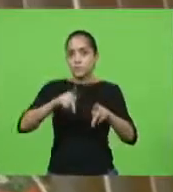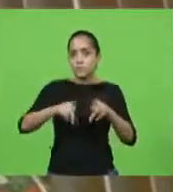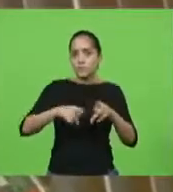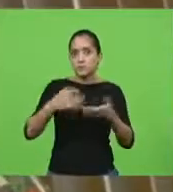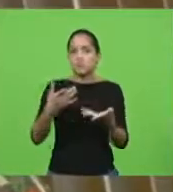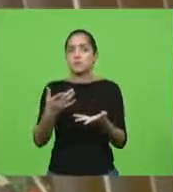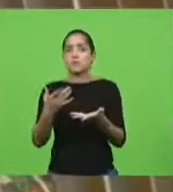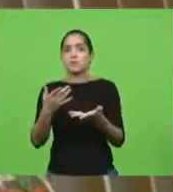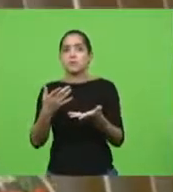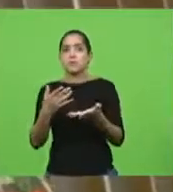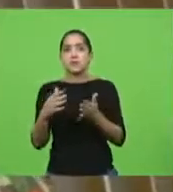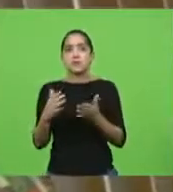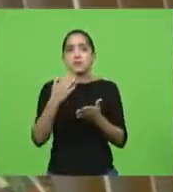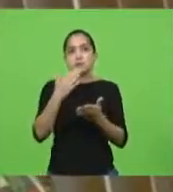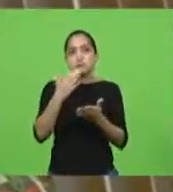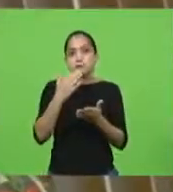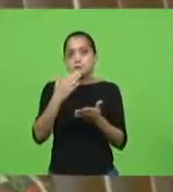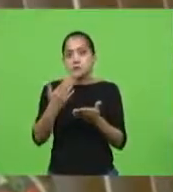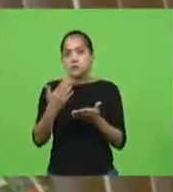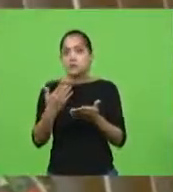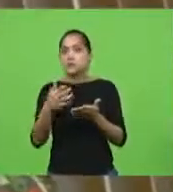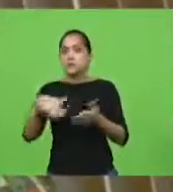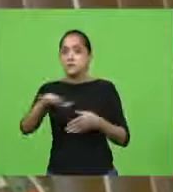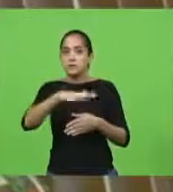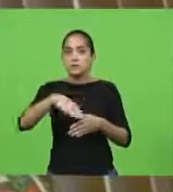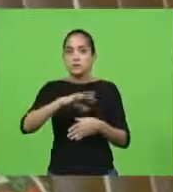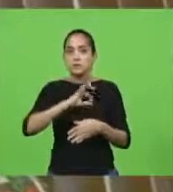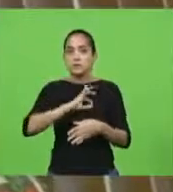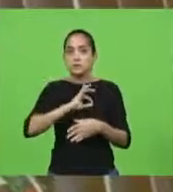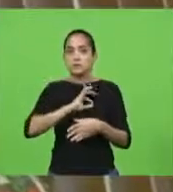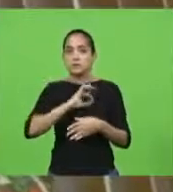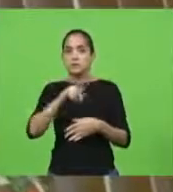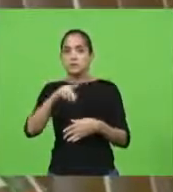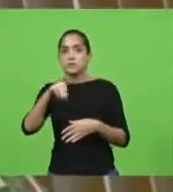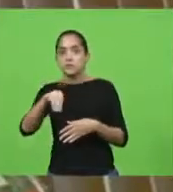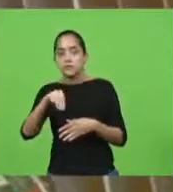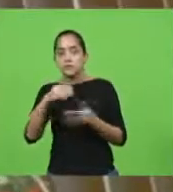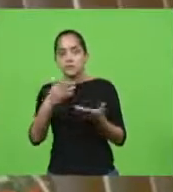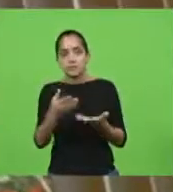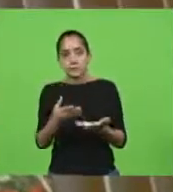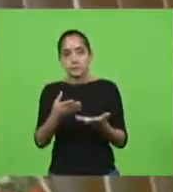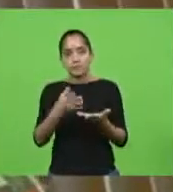ocorrências relacionadas aos policiais militares para a distribuição, a Polícia Militar